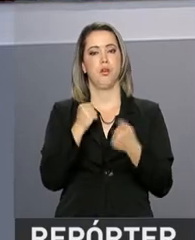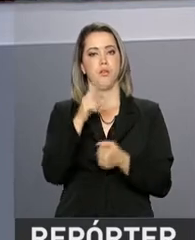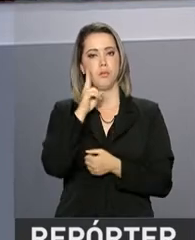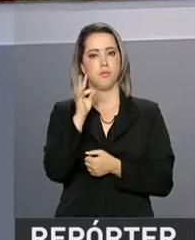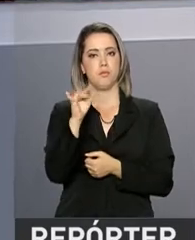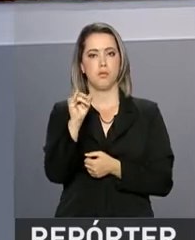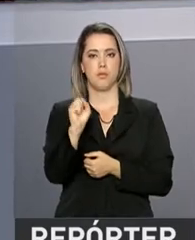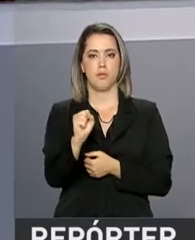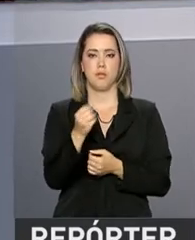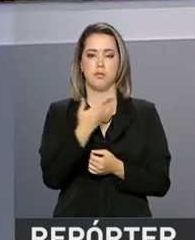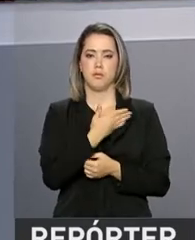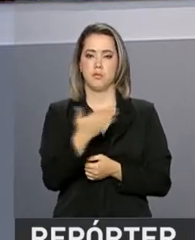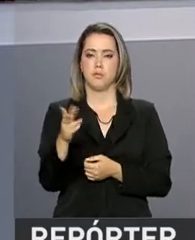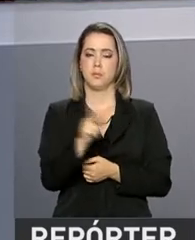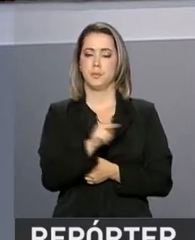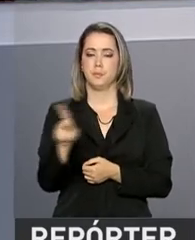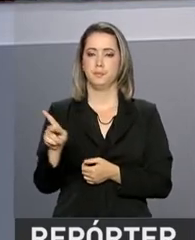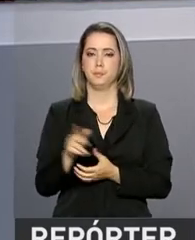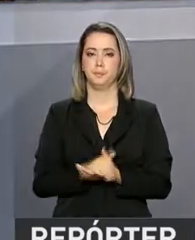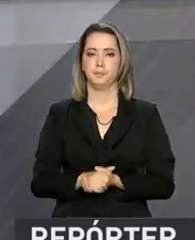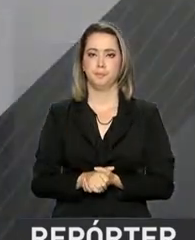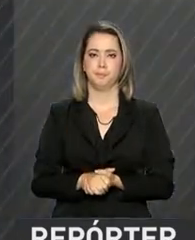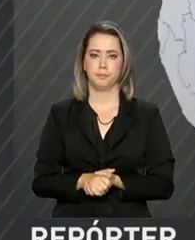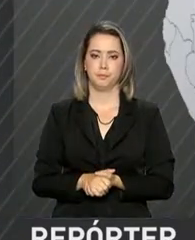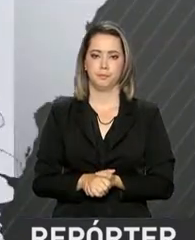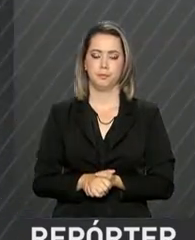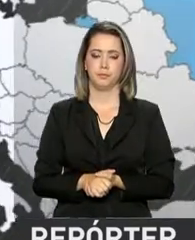o dia do presidente veja como foi